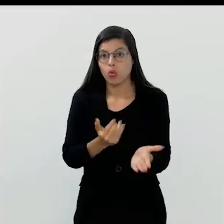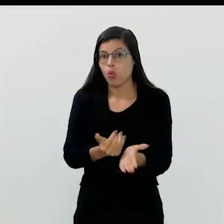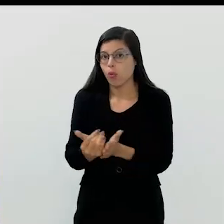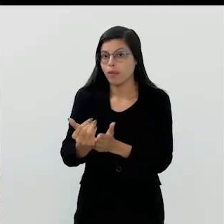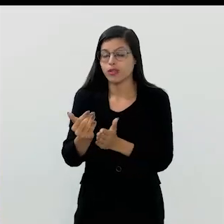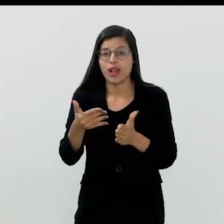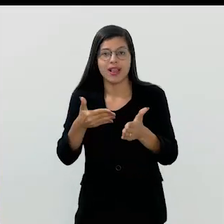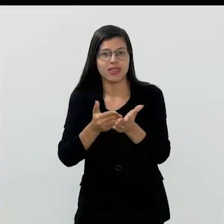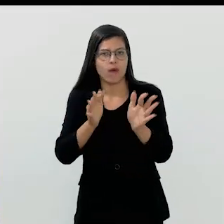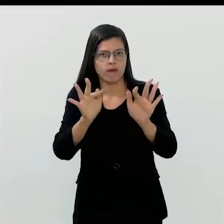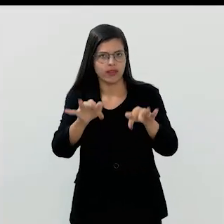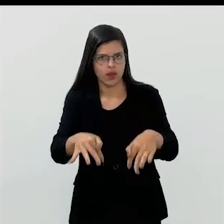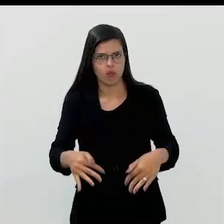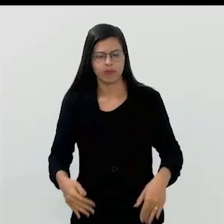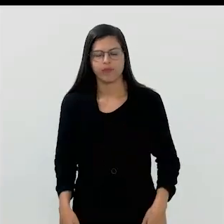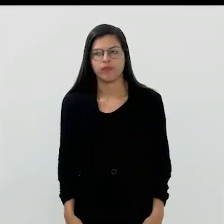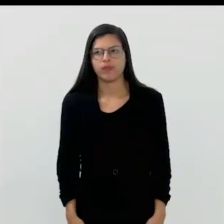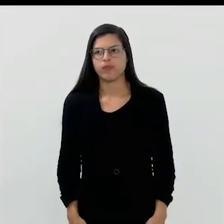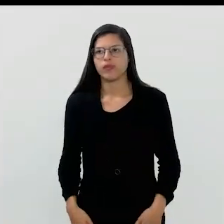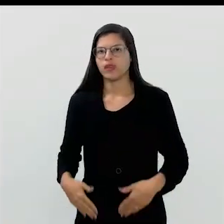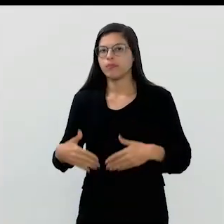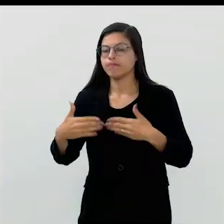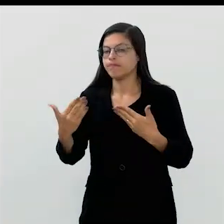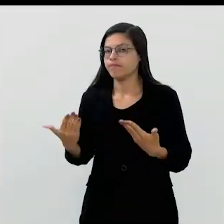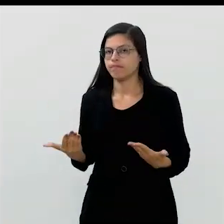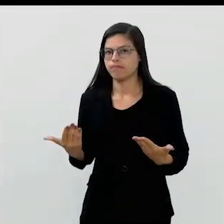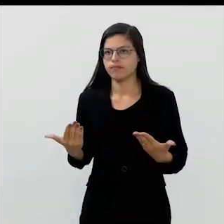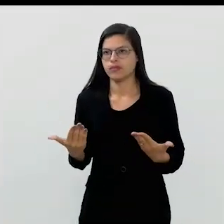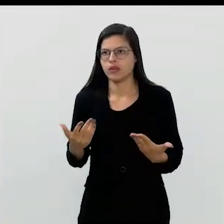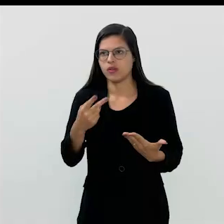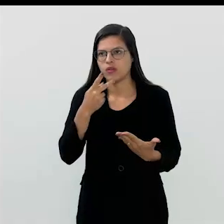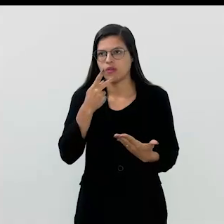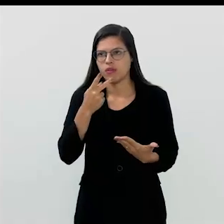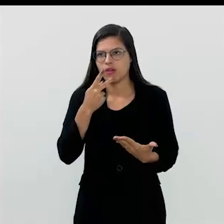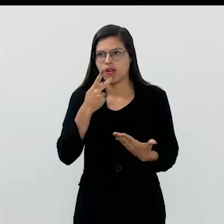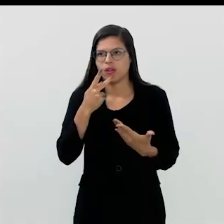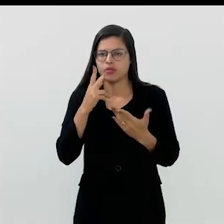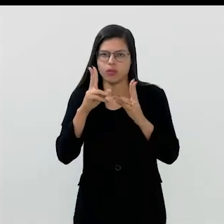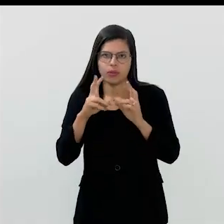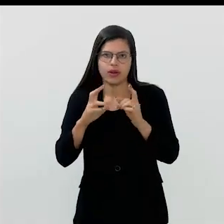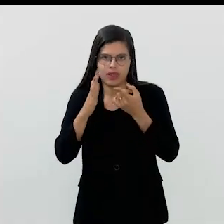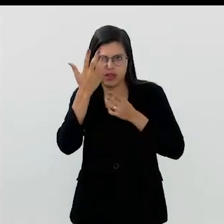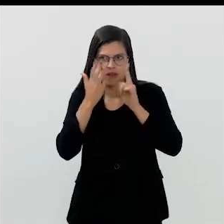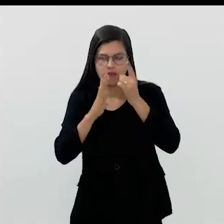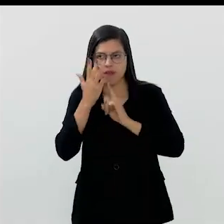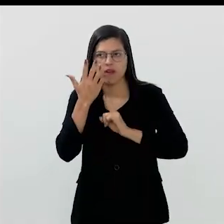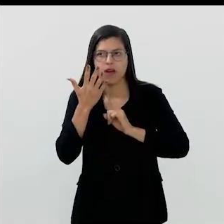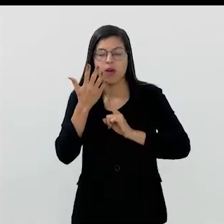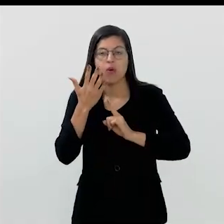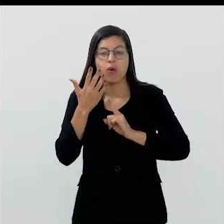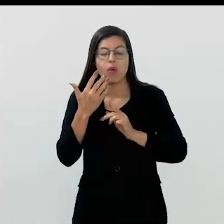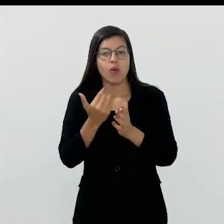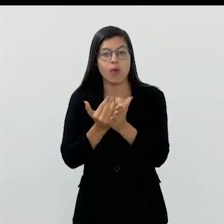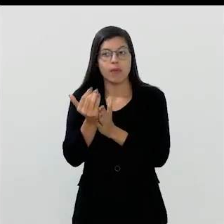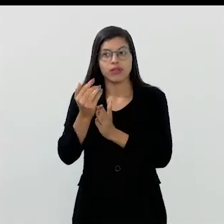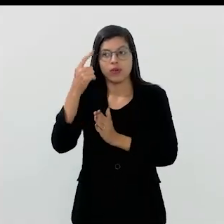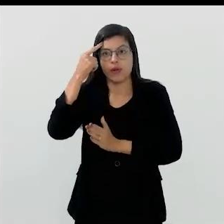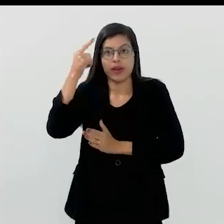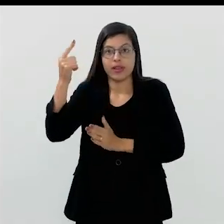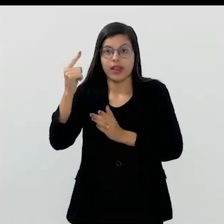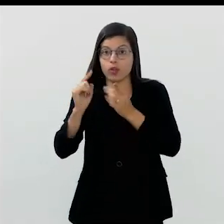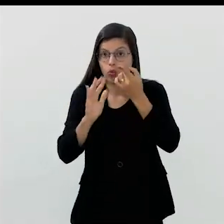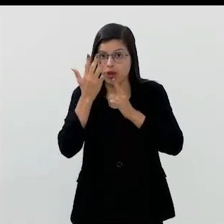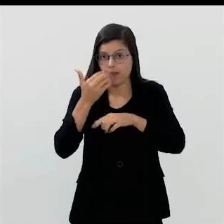planta até o resultado final. Então, amigo, eu vou falar aqui do carnaval, no caso, né? Primeiro se começa com a ideia